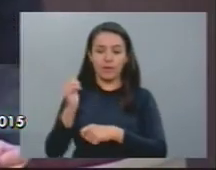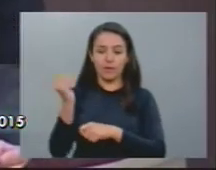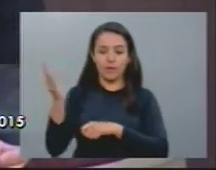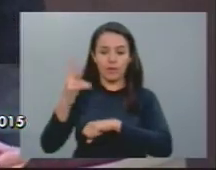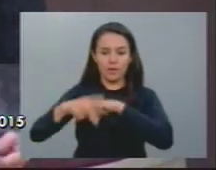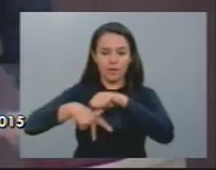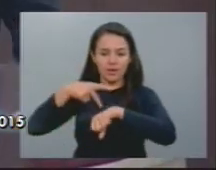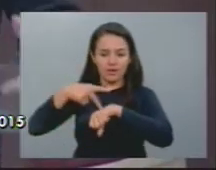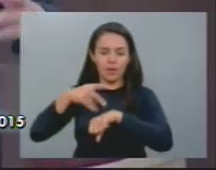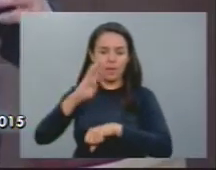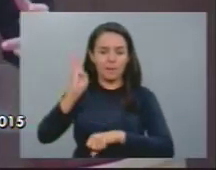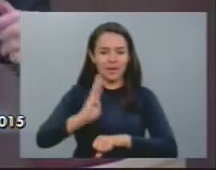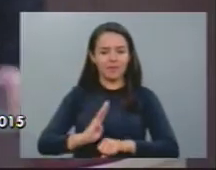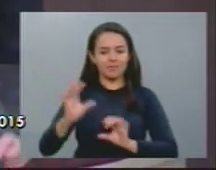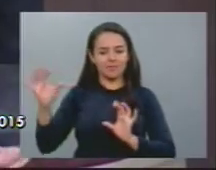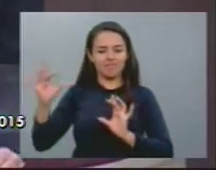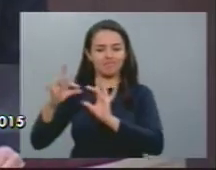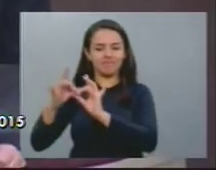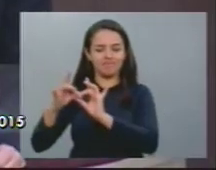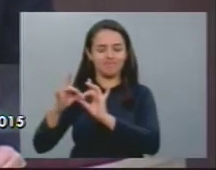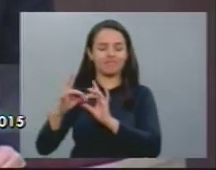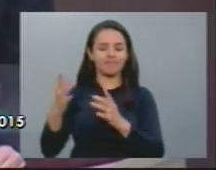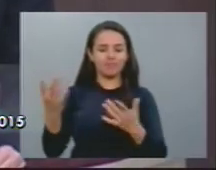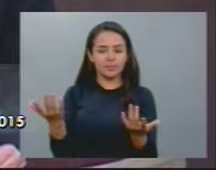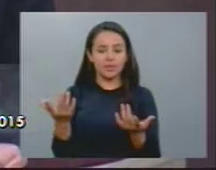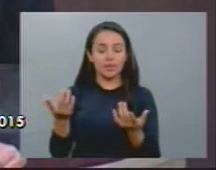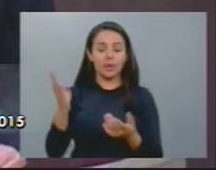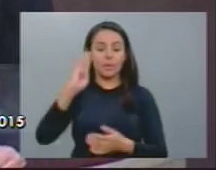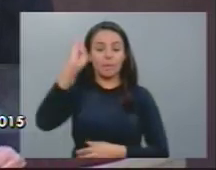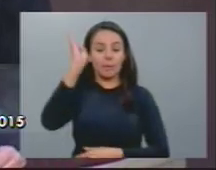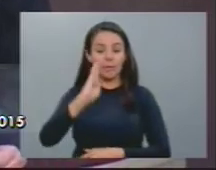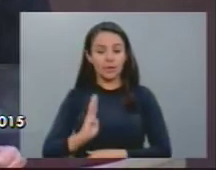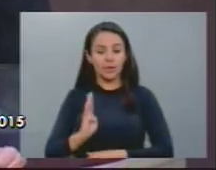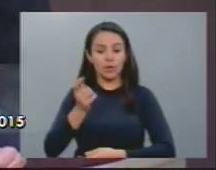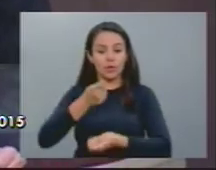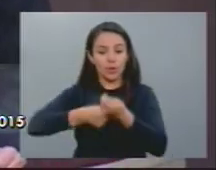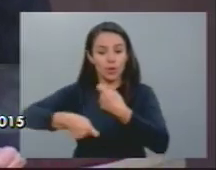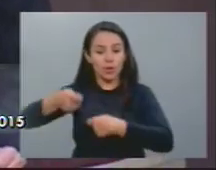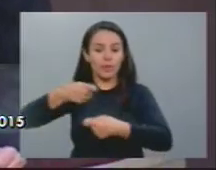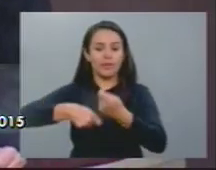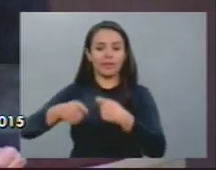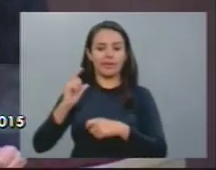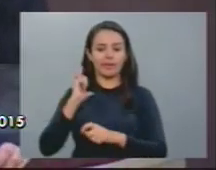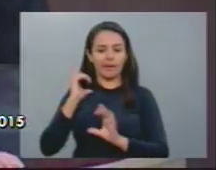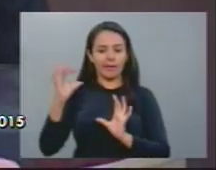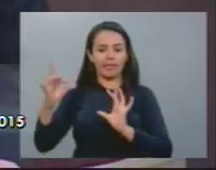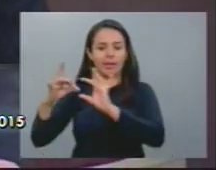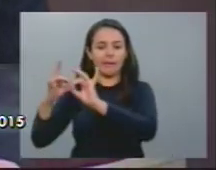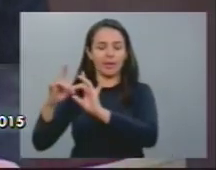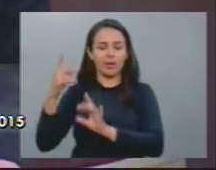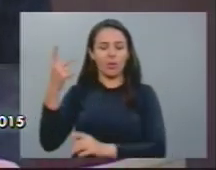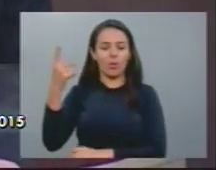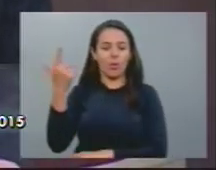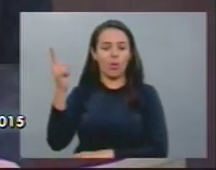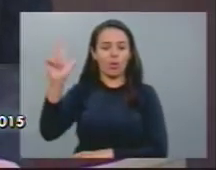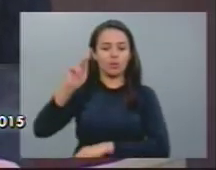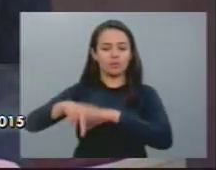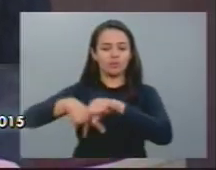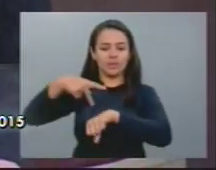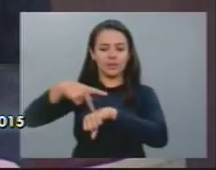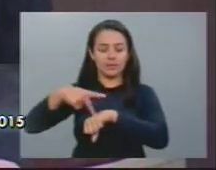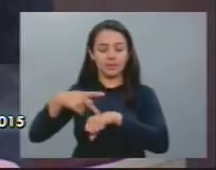do Brasil, um país de economia bastante dependente, deveriam fazer ajustes